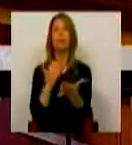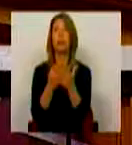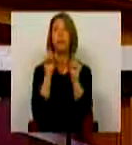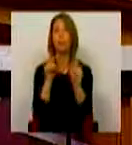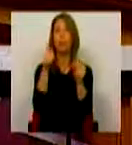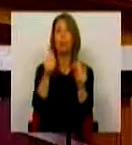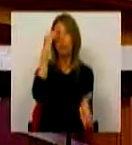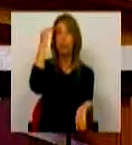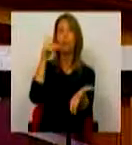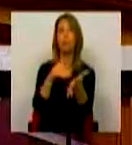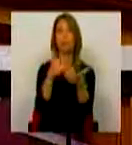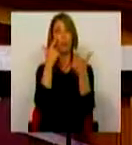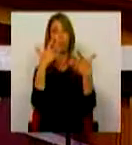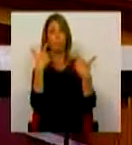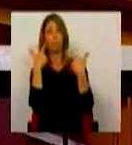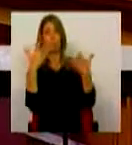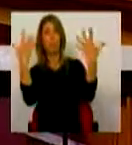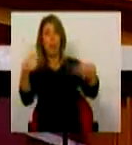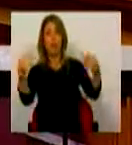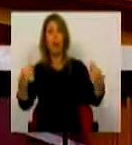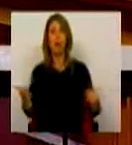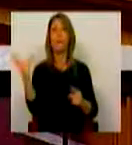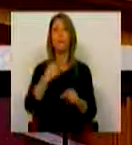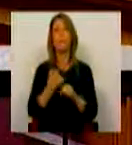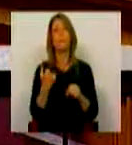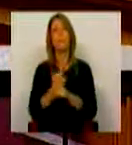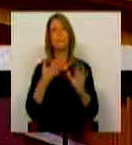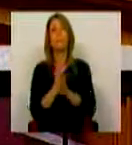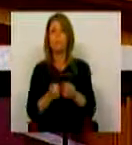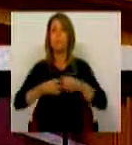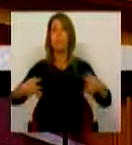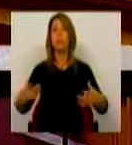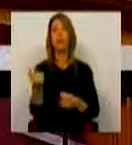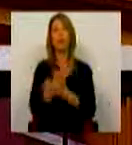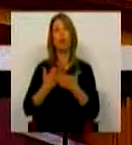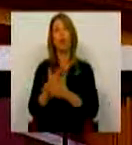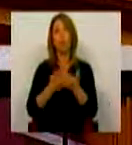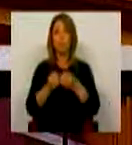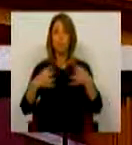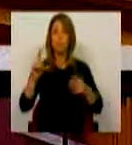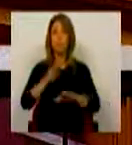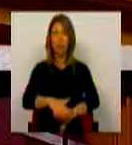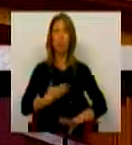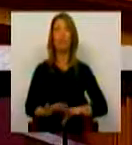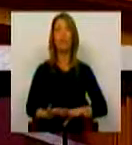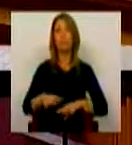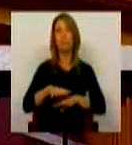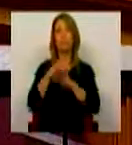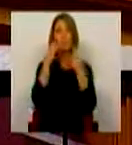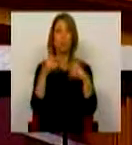bons resultados estão à vista com mais emprego, com mais crescimento económico e com mais reforço também na administração